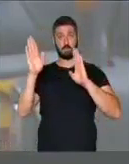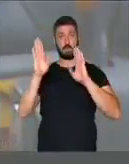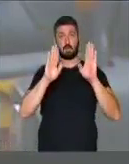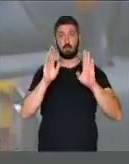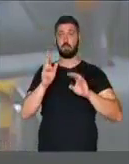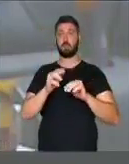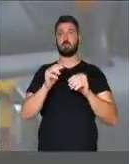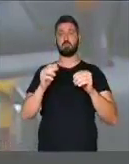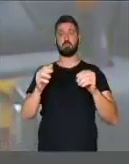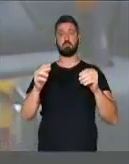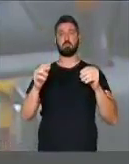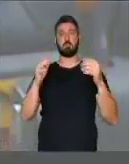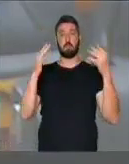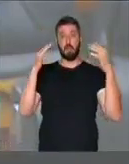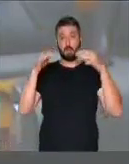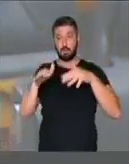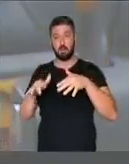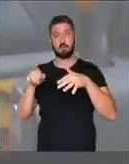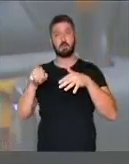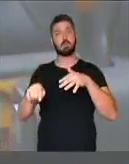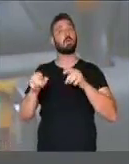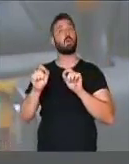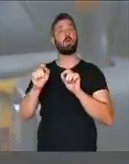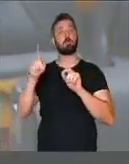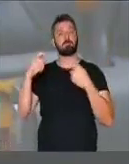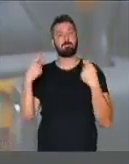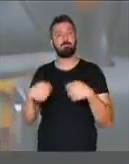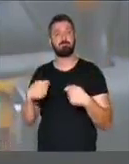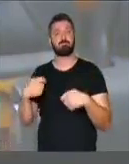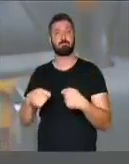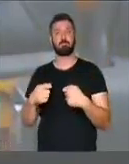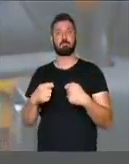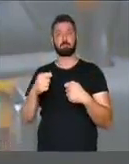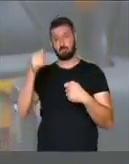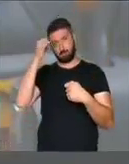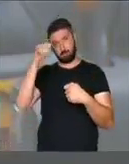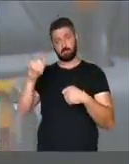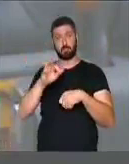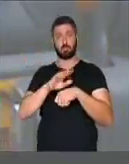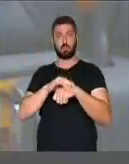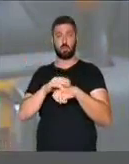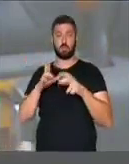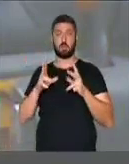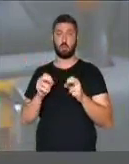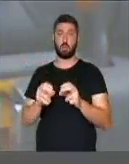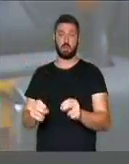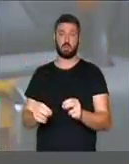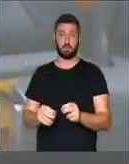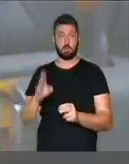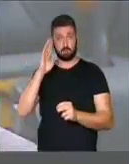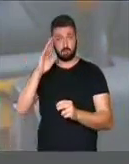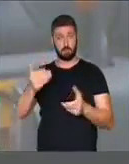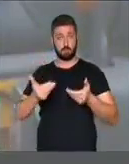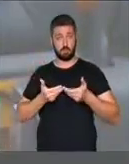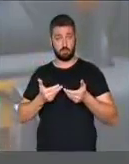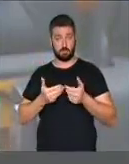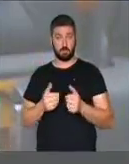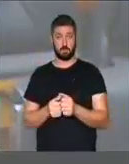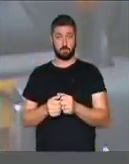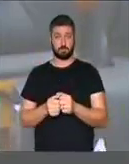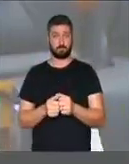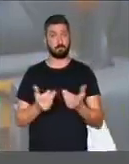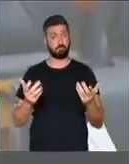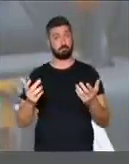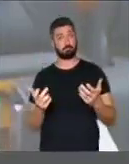período, chamar atenção para a necessidade da prevenção ao câncer, especialmente ao câncer de